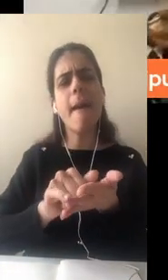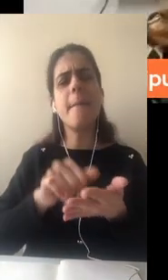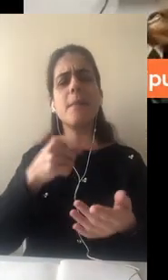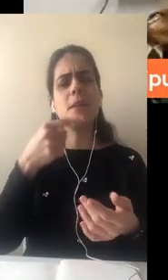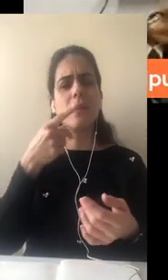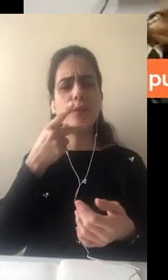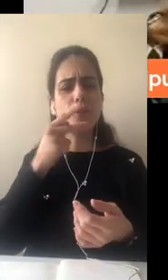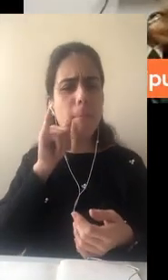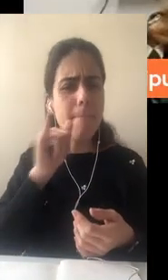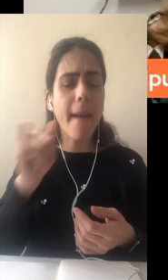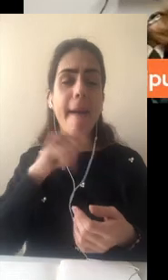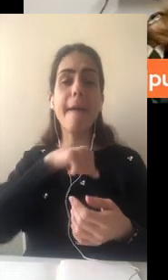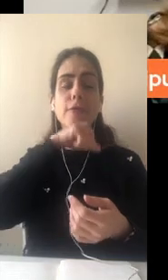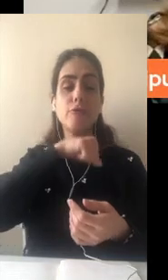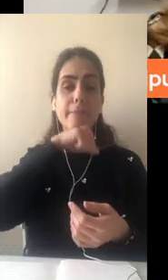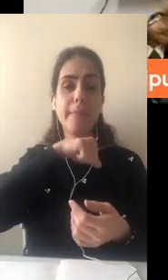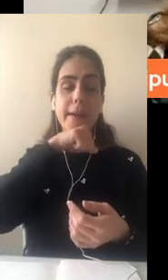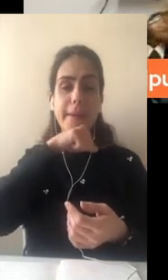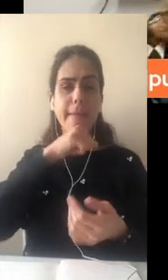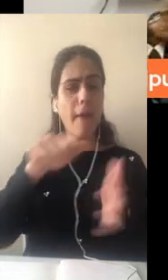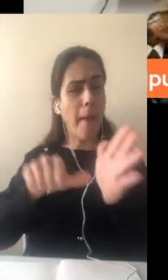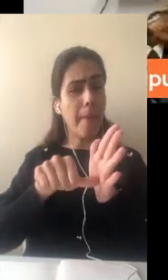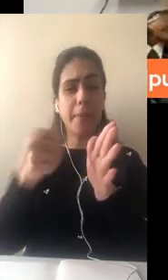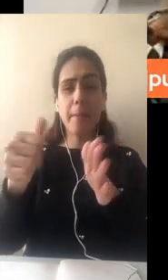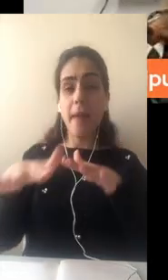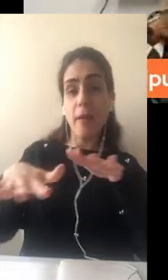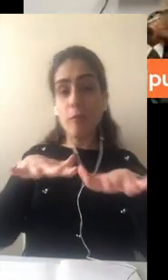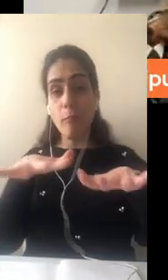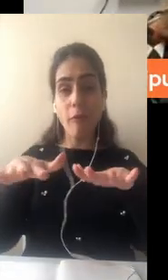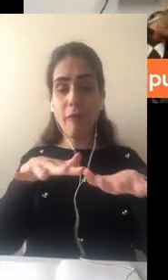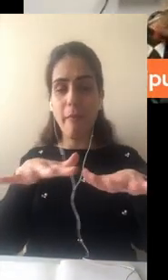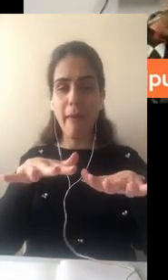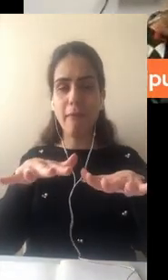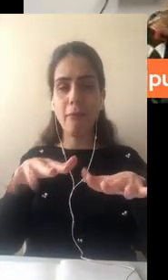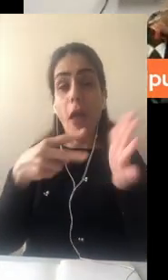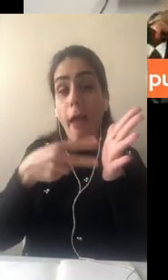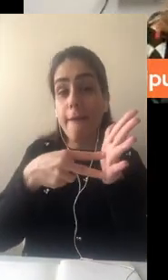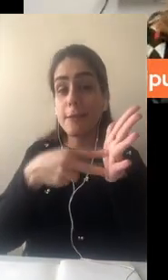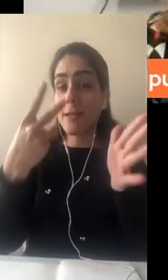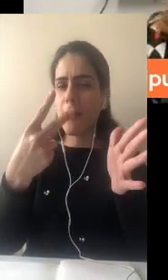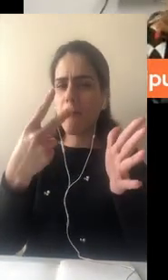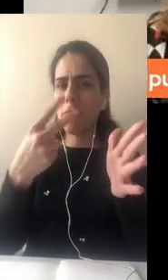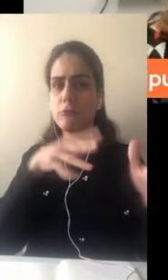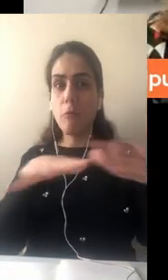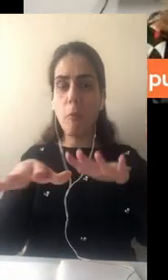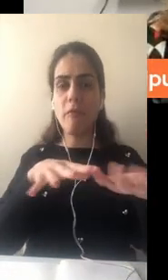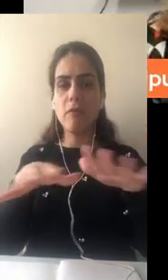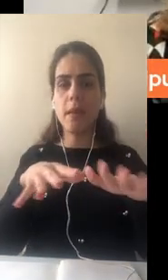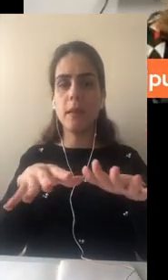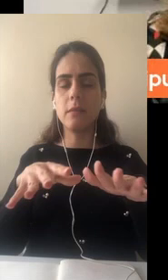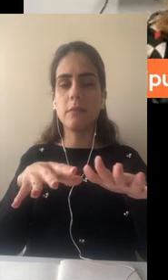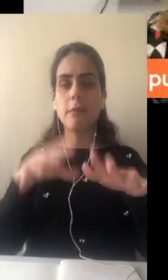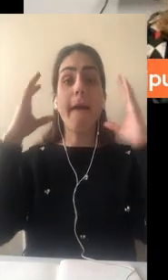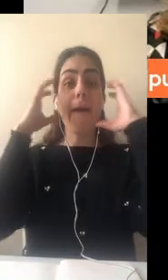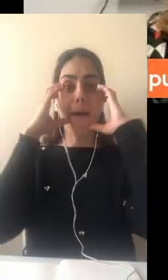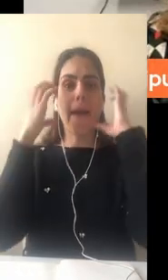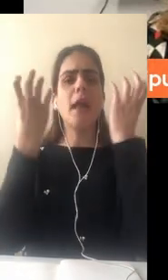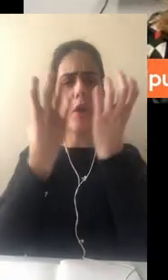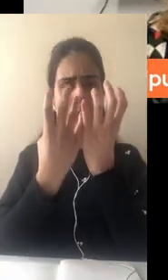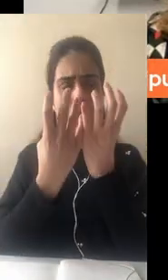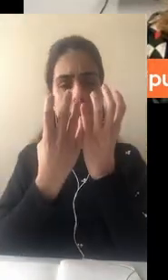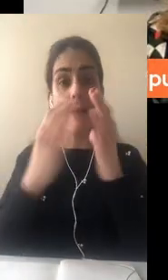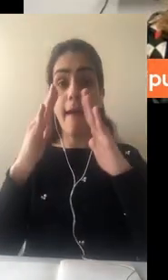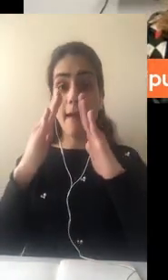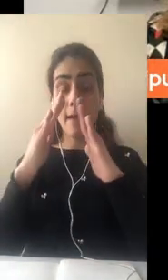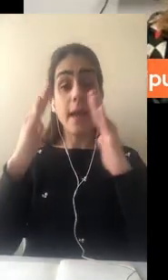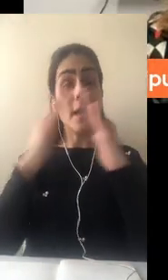oportunize isso para fazer esse primeiro movimento. Segundo movimento, a escola não mudou. A escola vai fazer, a escola